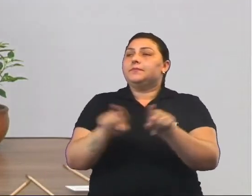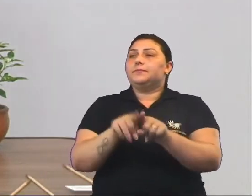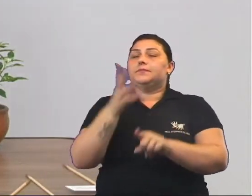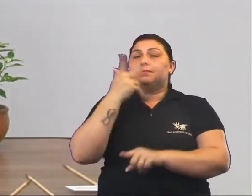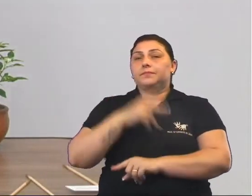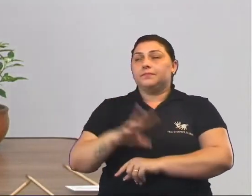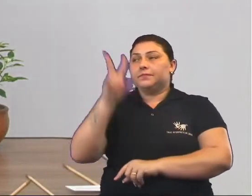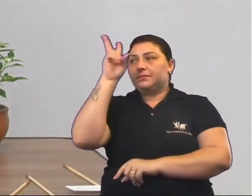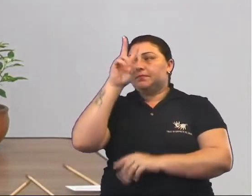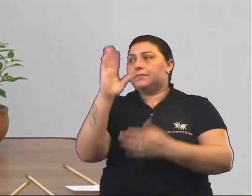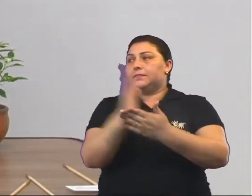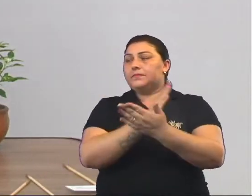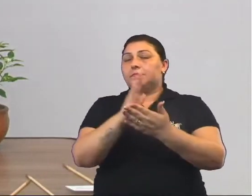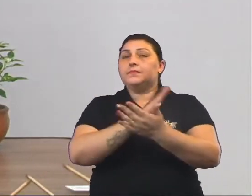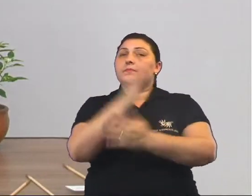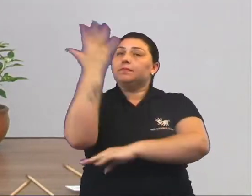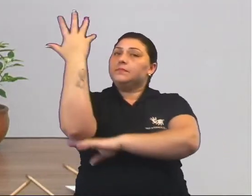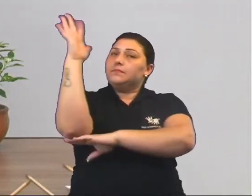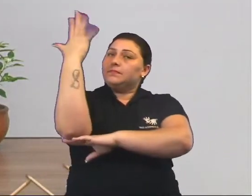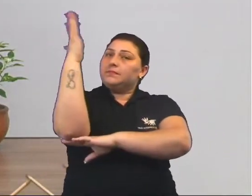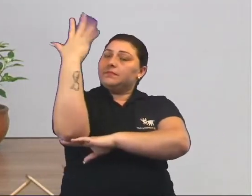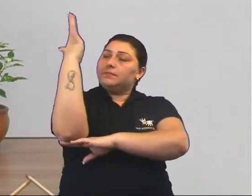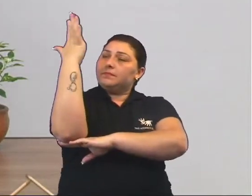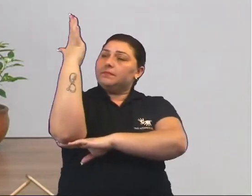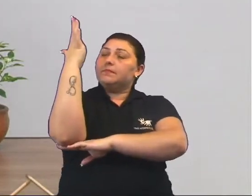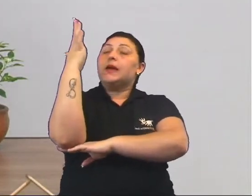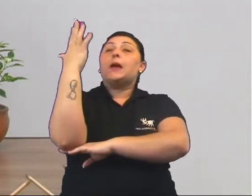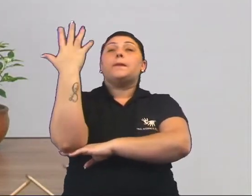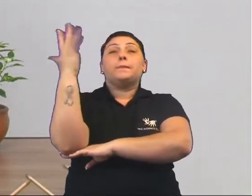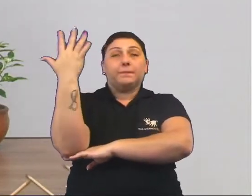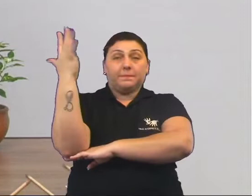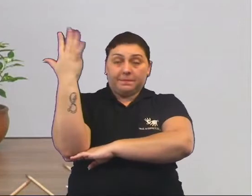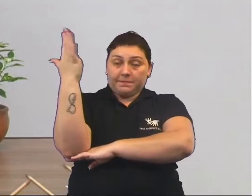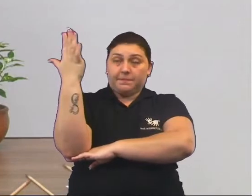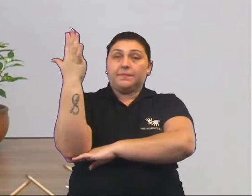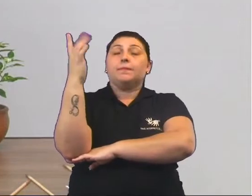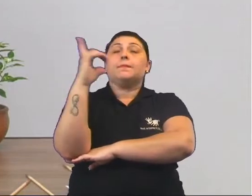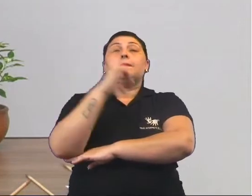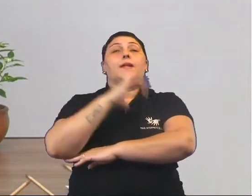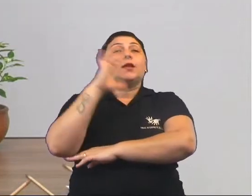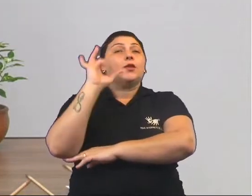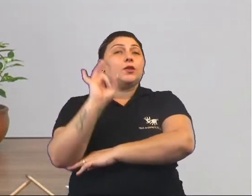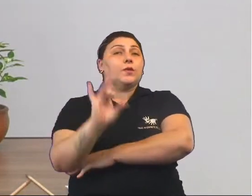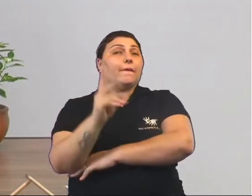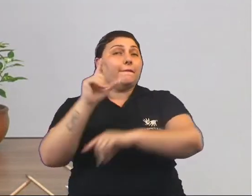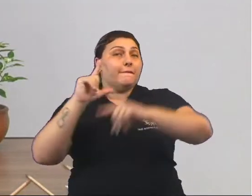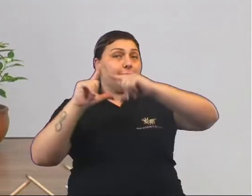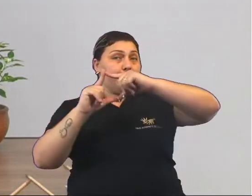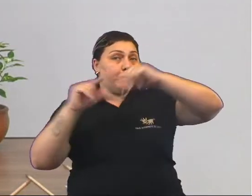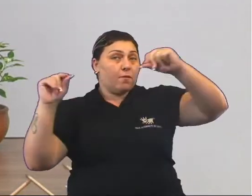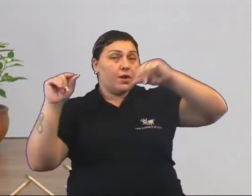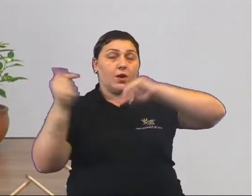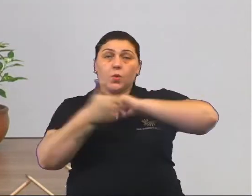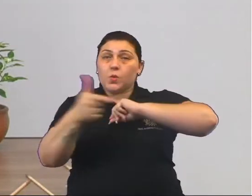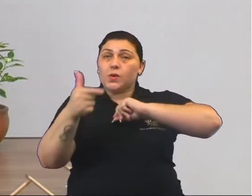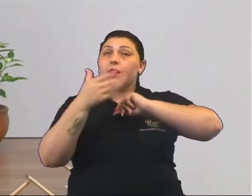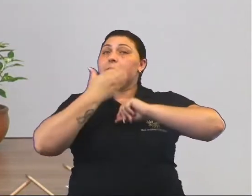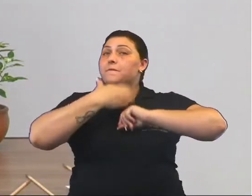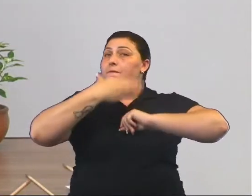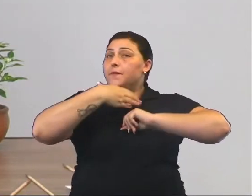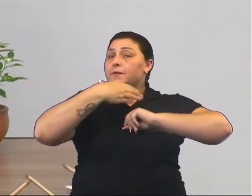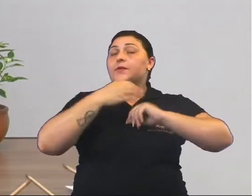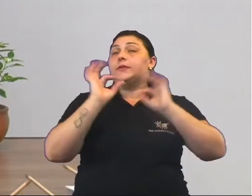vale lembrar que algumas árvores, algumas plantas, na verdade, elas têm somente folhas, não dão